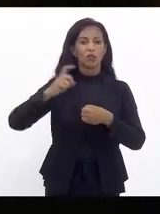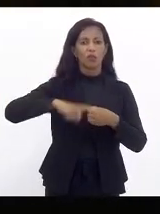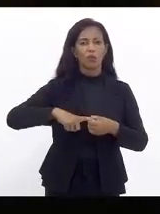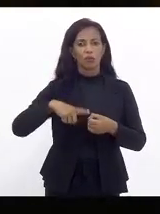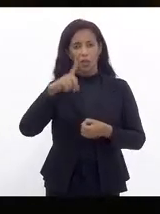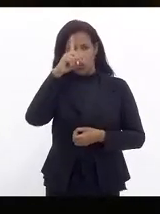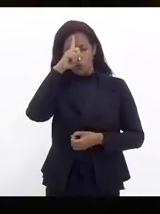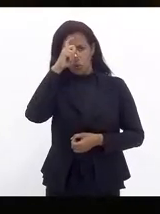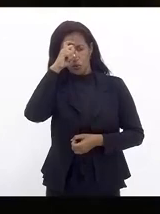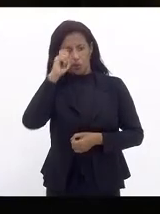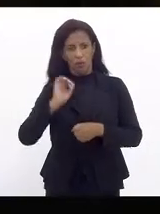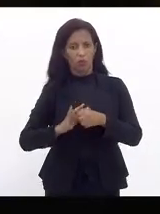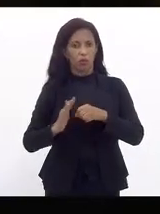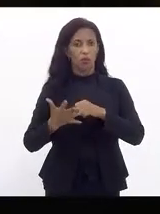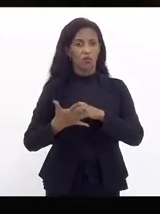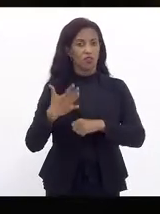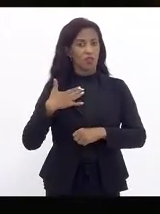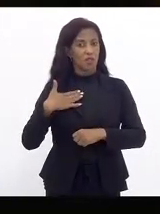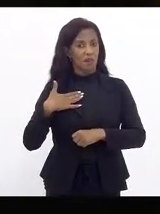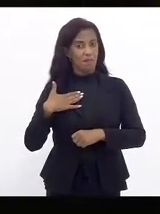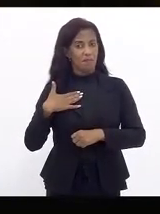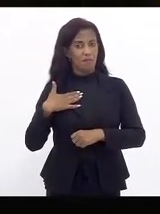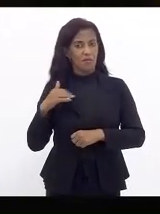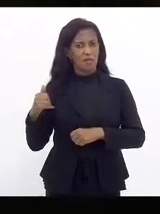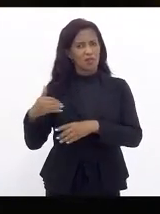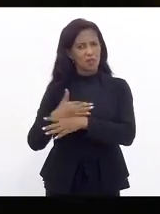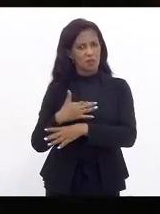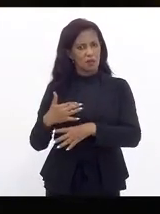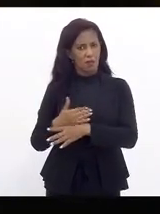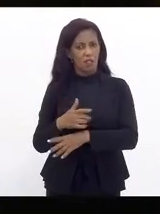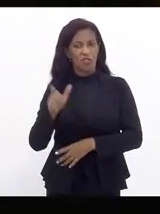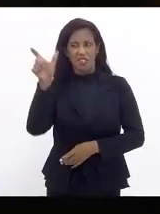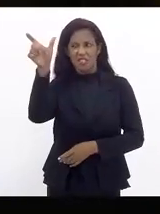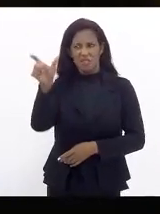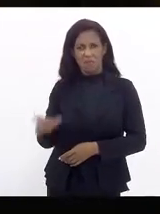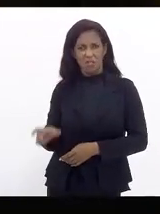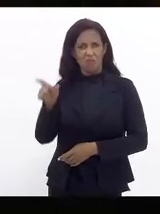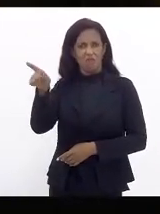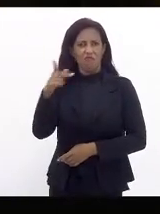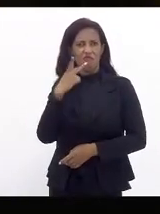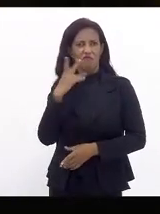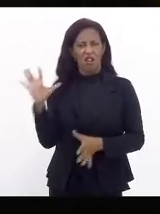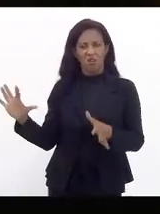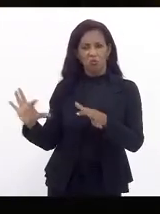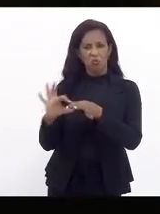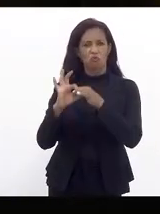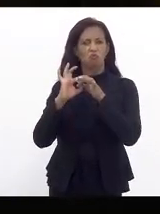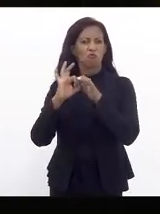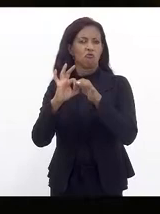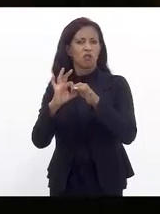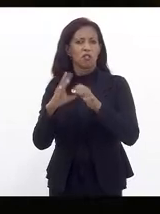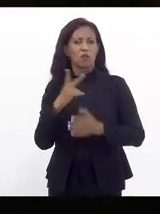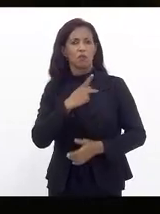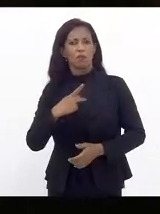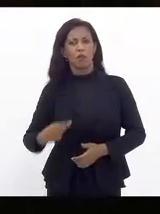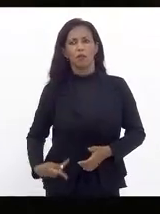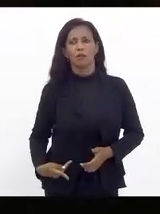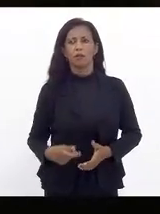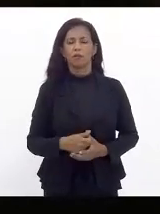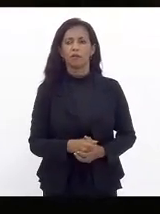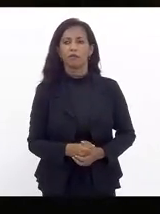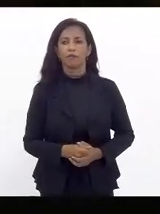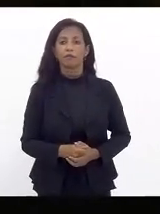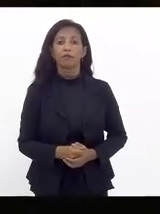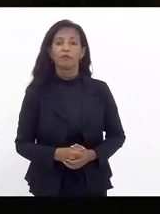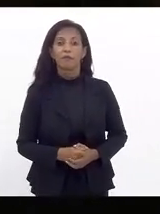Covid na minha cidade. Essa mesma página diz que eu sou alinhada, coxambada com o presidente.